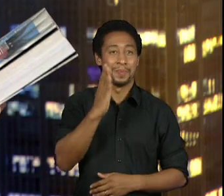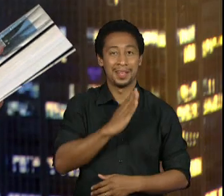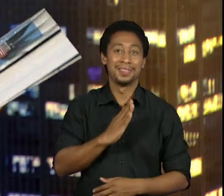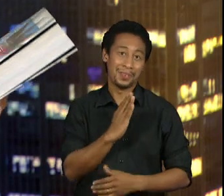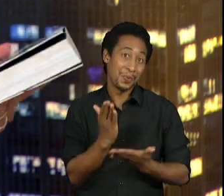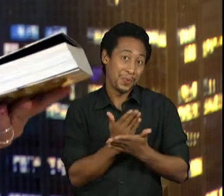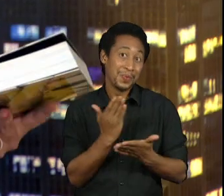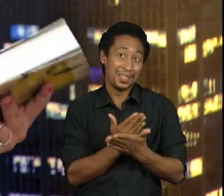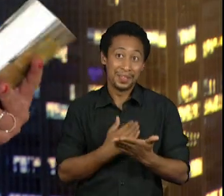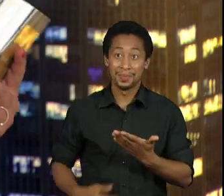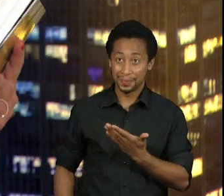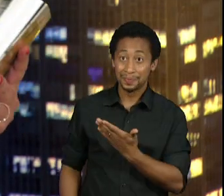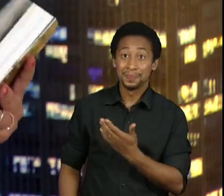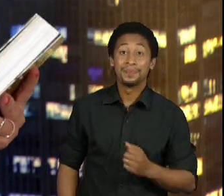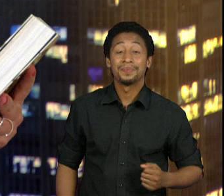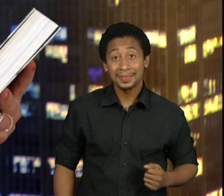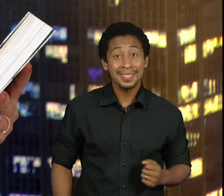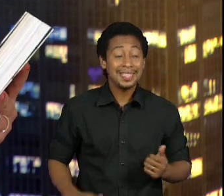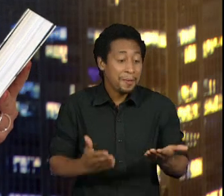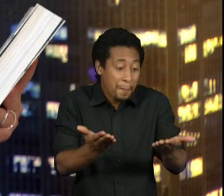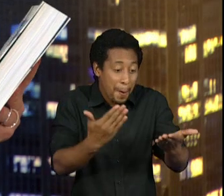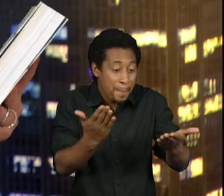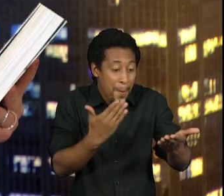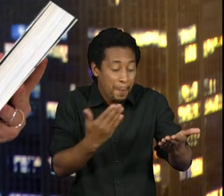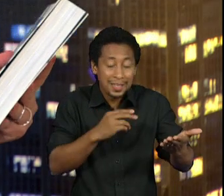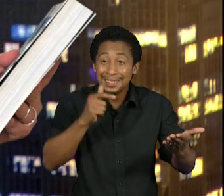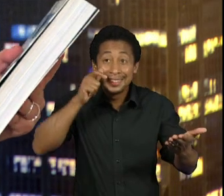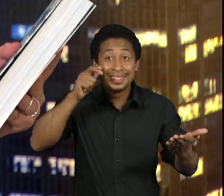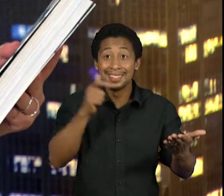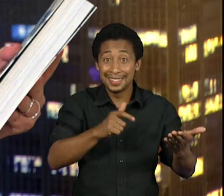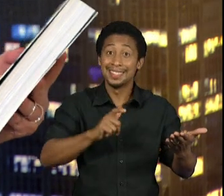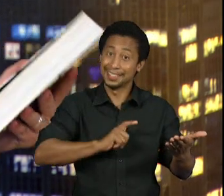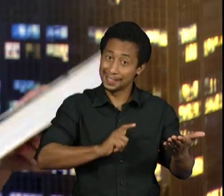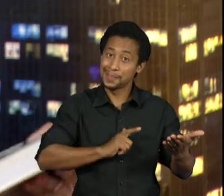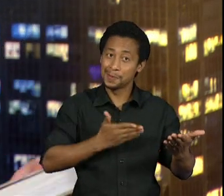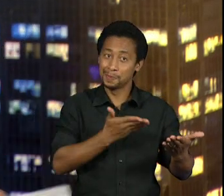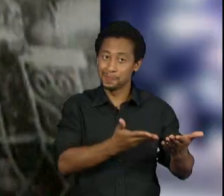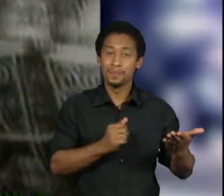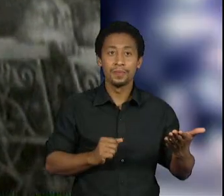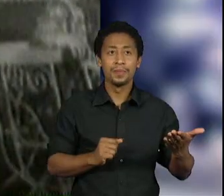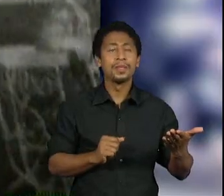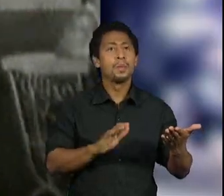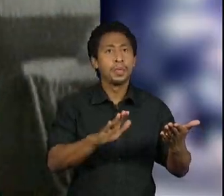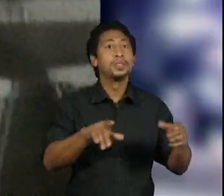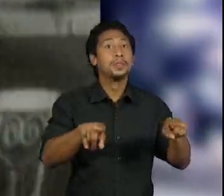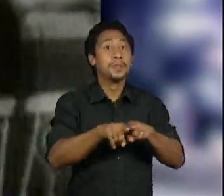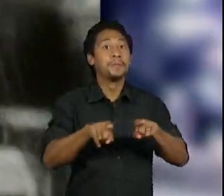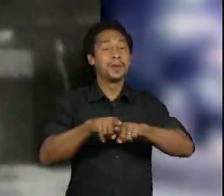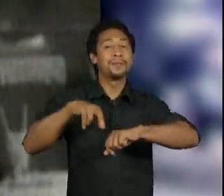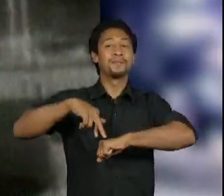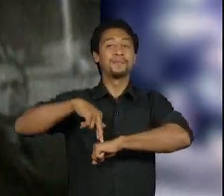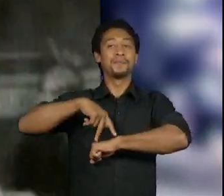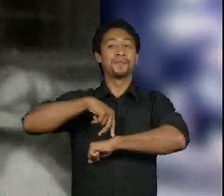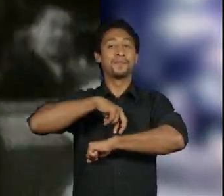esse assunto, não é? Que tem tantas coisas interessantes aqui. E o lançamento do biquíni, que foi